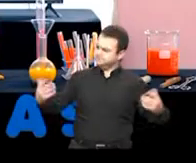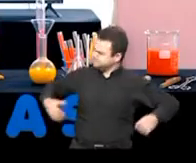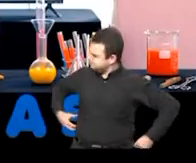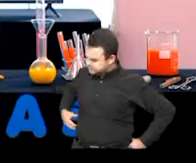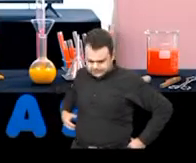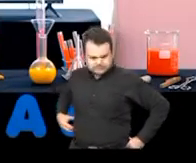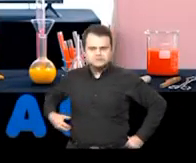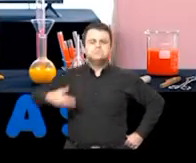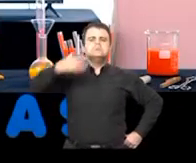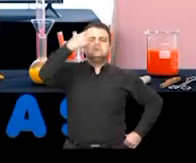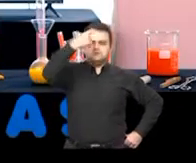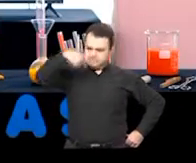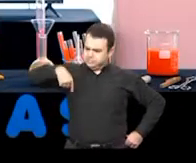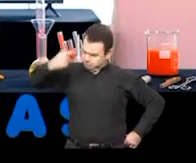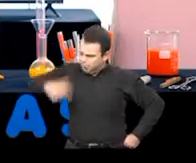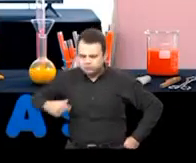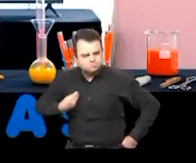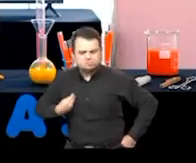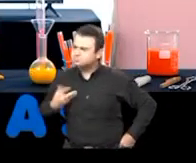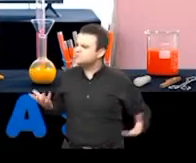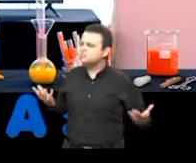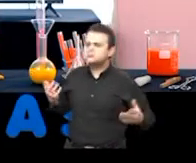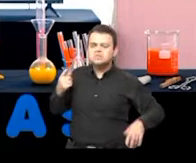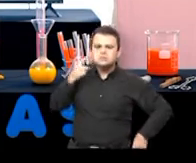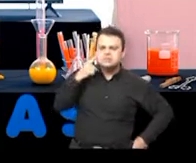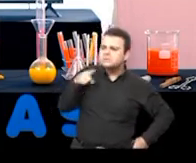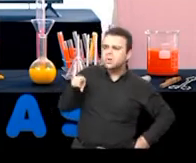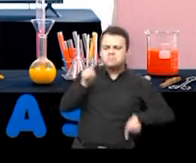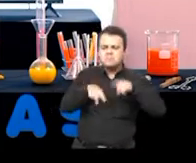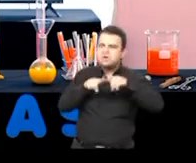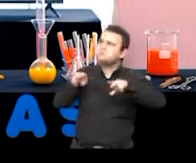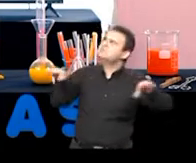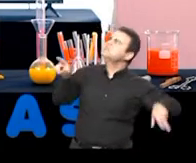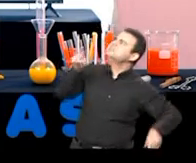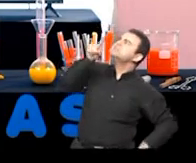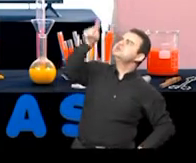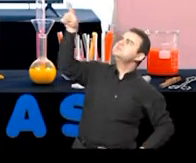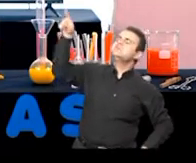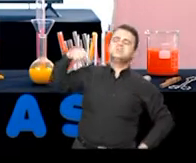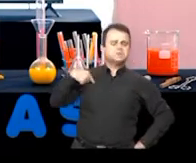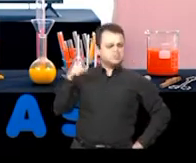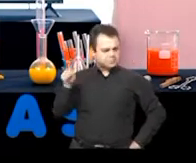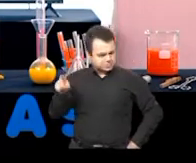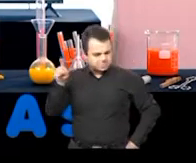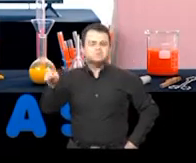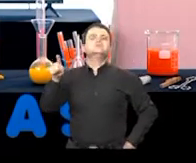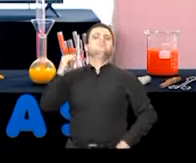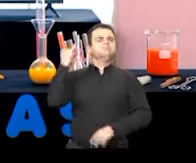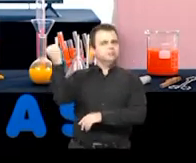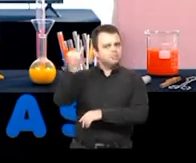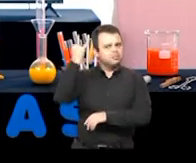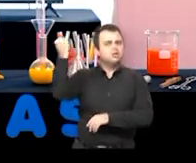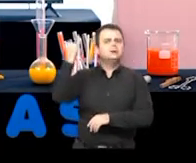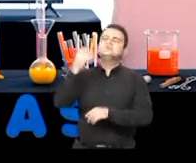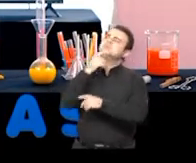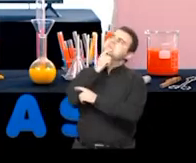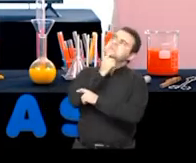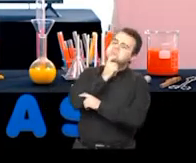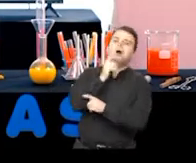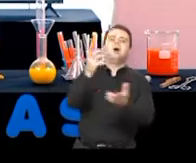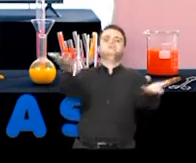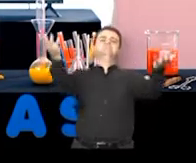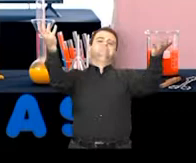Ué, o que eu estou fazendo aqui de novo? Reconheço esses objetos, eles me são muito importantes.